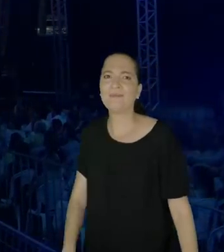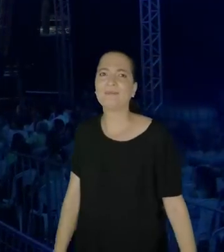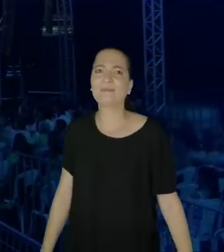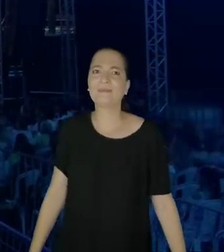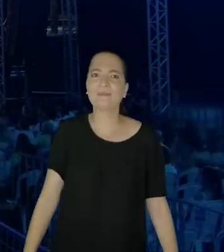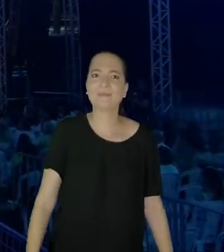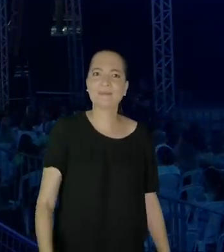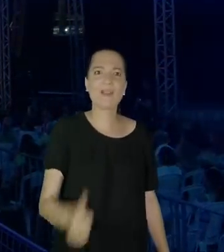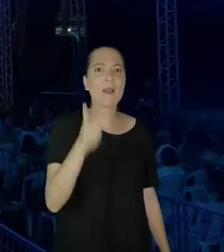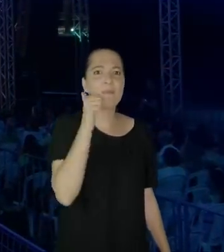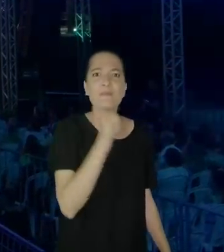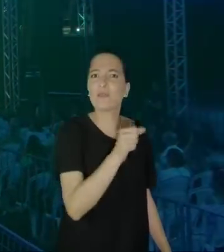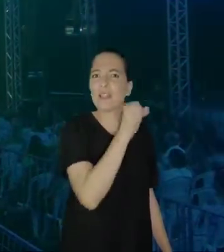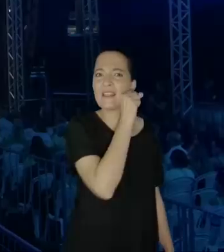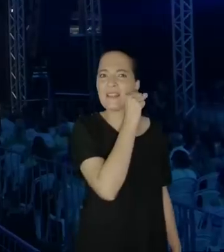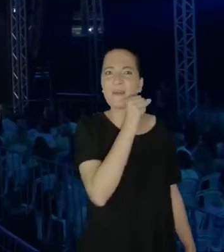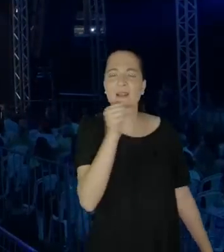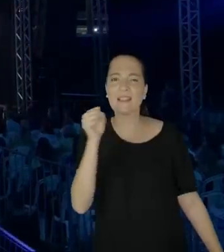Samaritana,